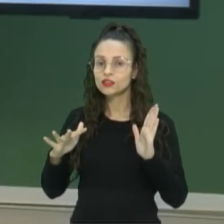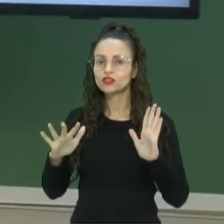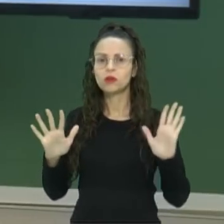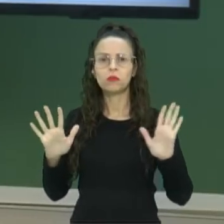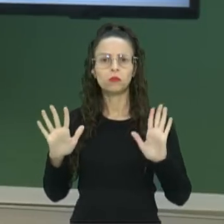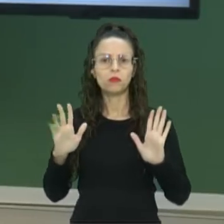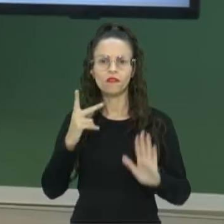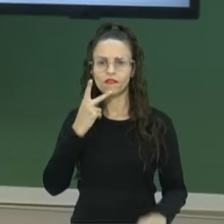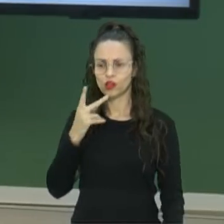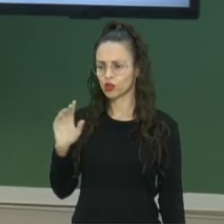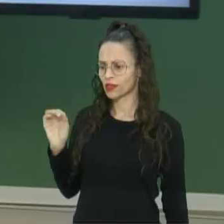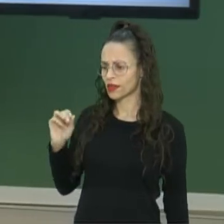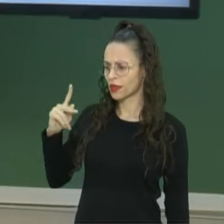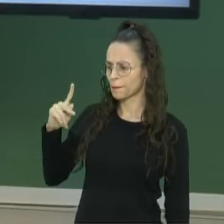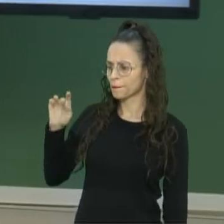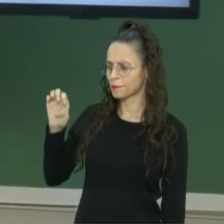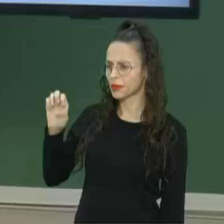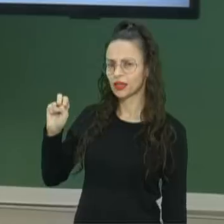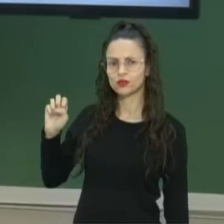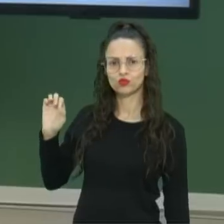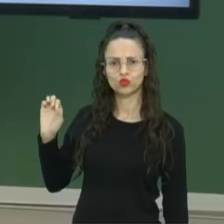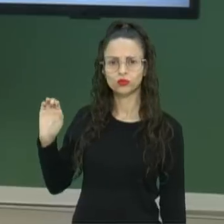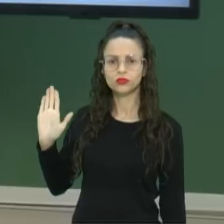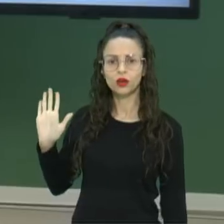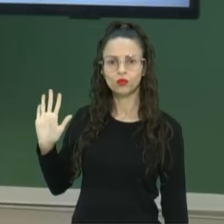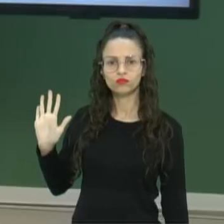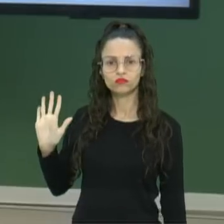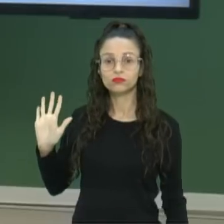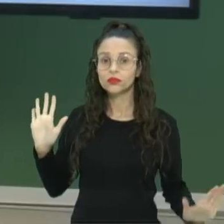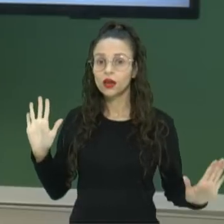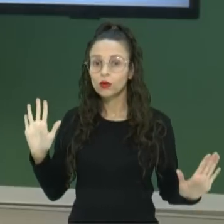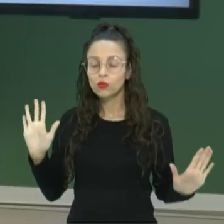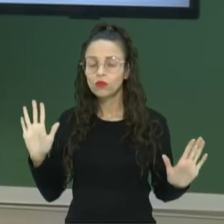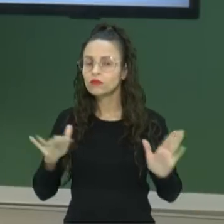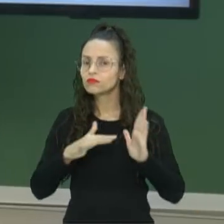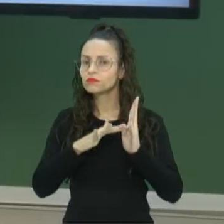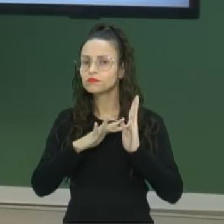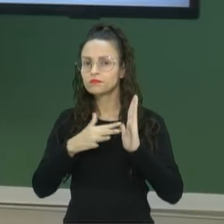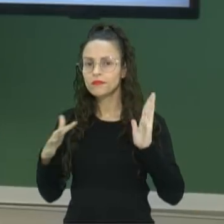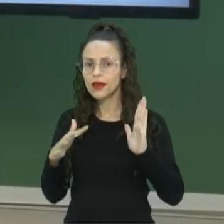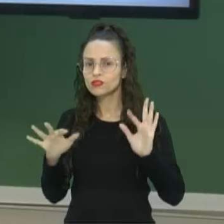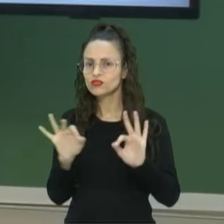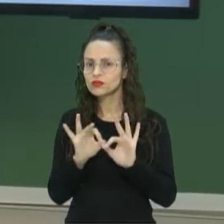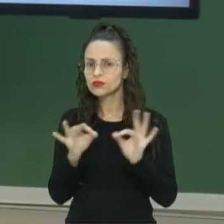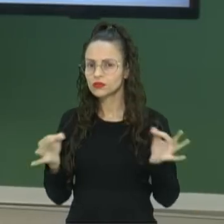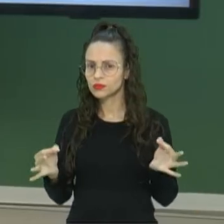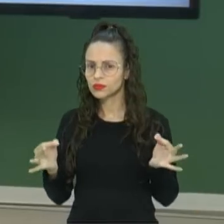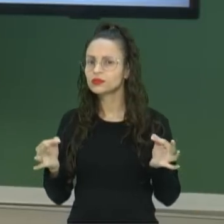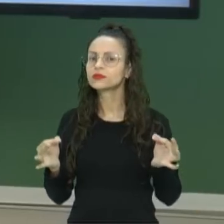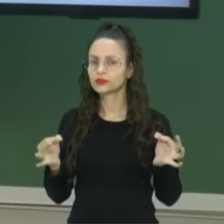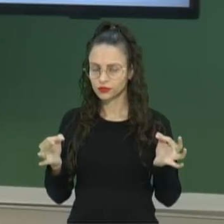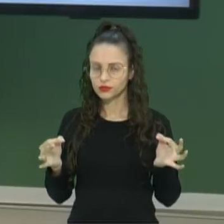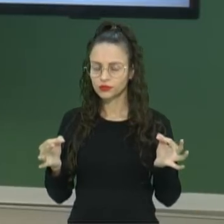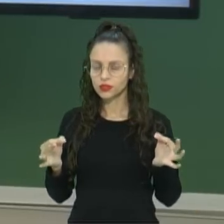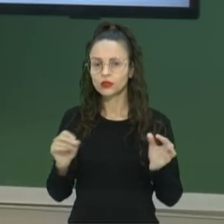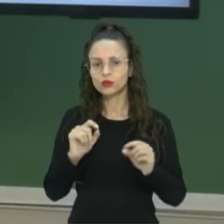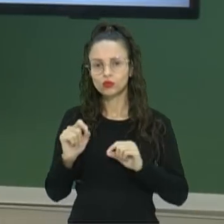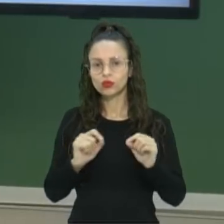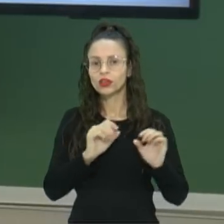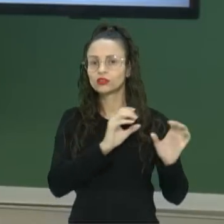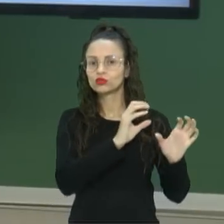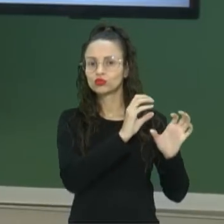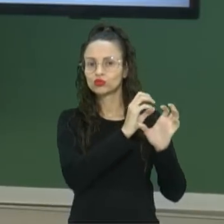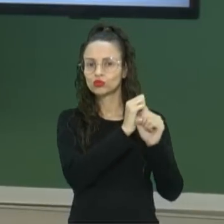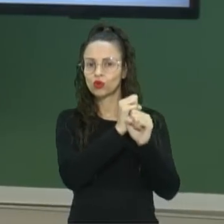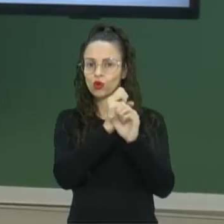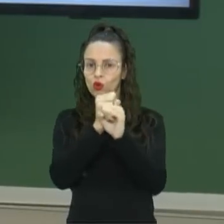falou em peso aqui, certo? Então, se ninguém falou em peso, é aquela média aritmética simples, onde você soma